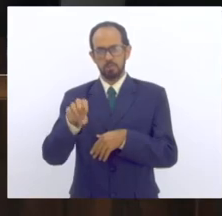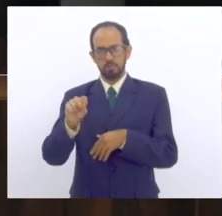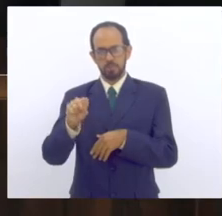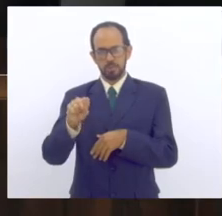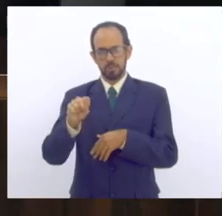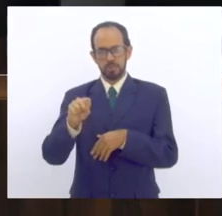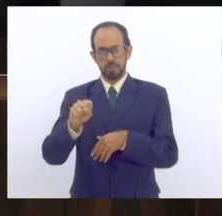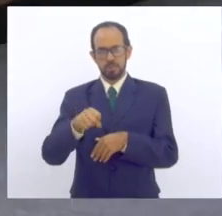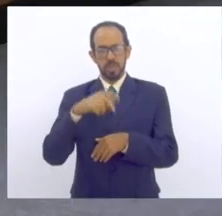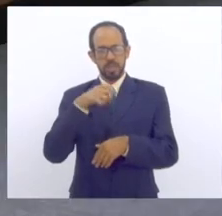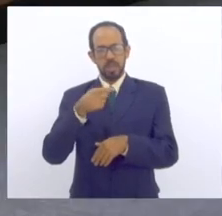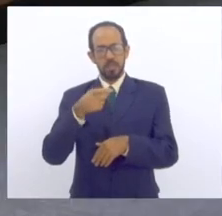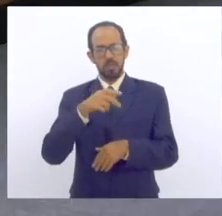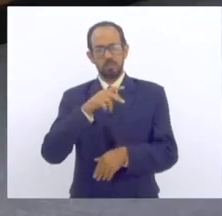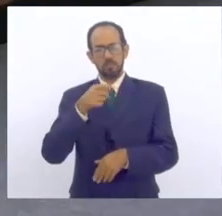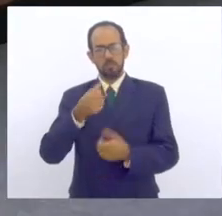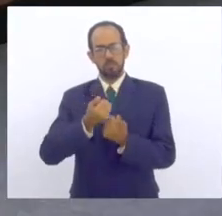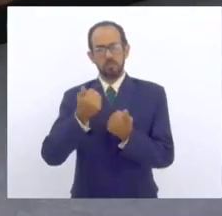ferj